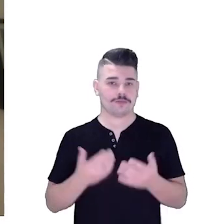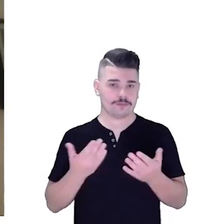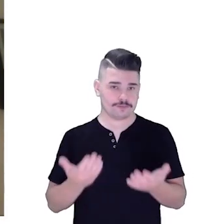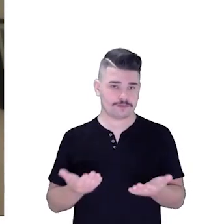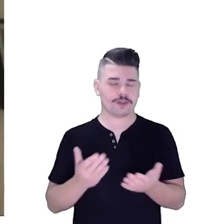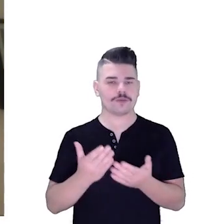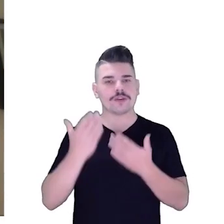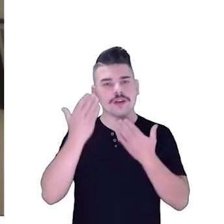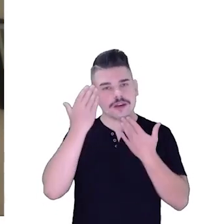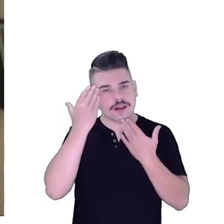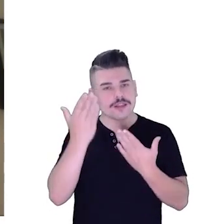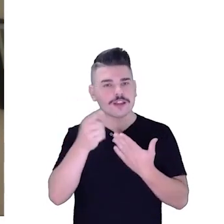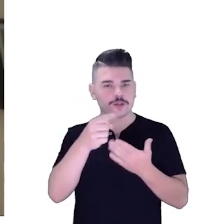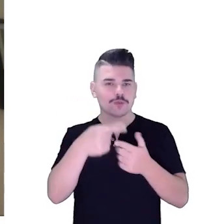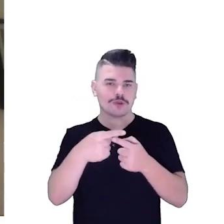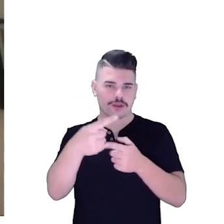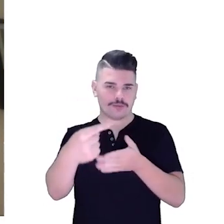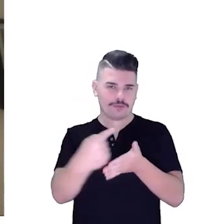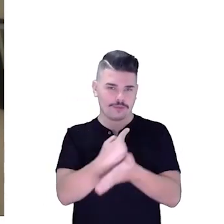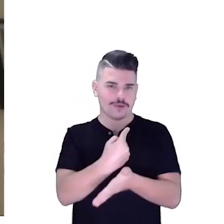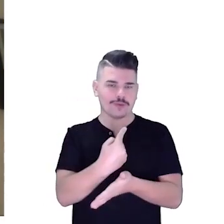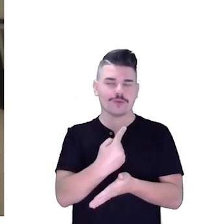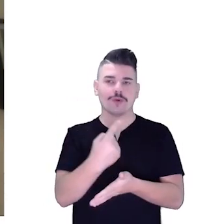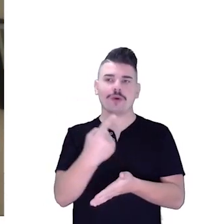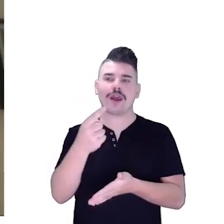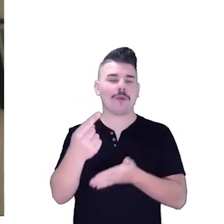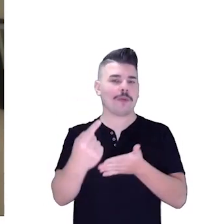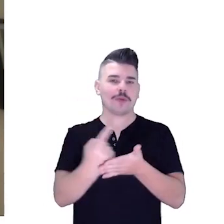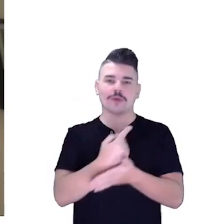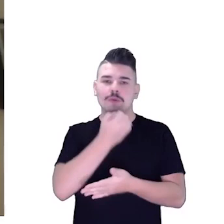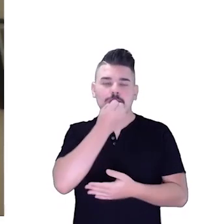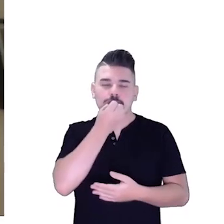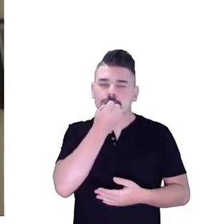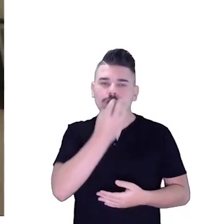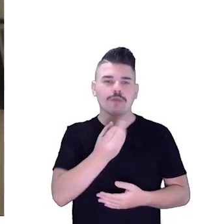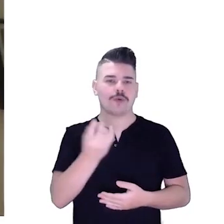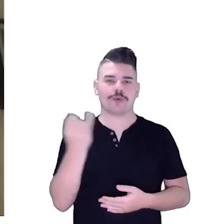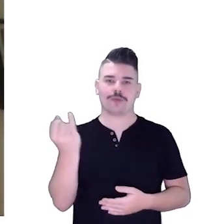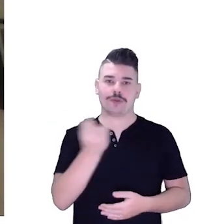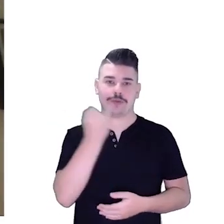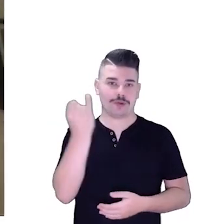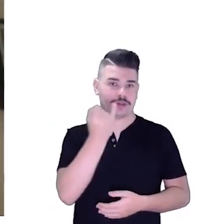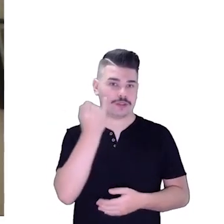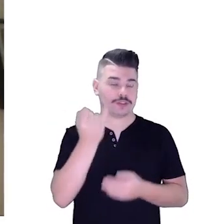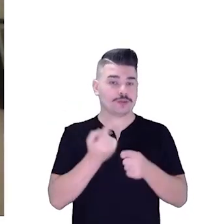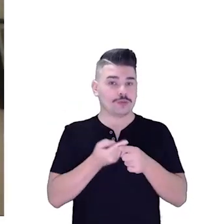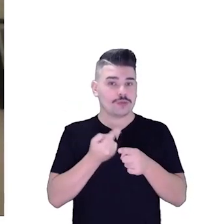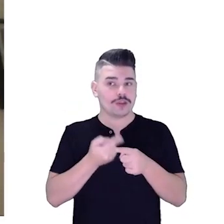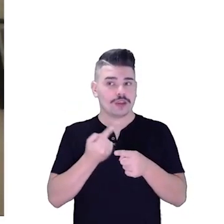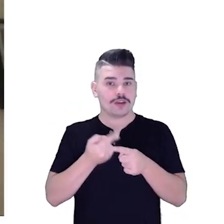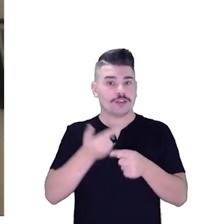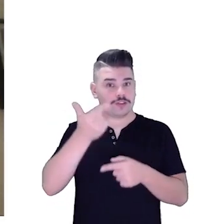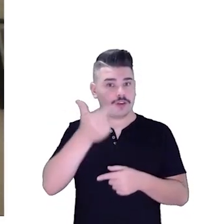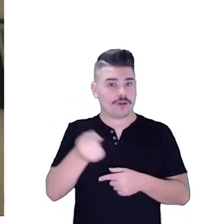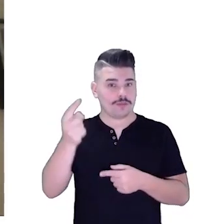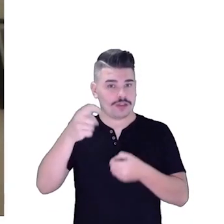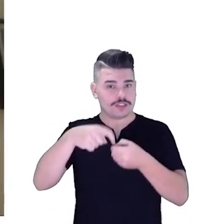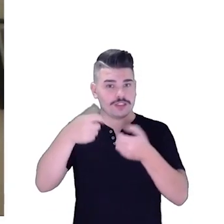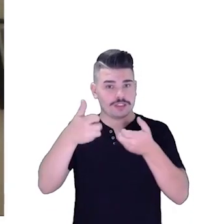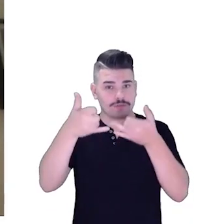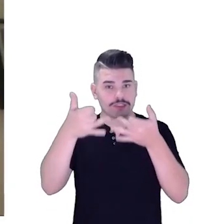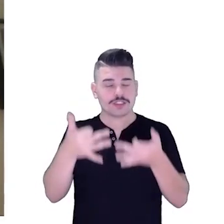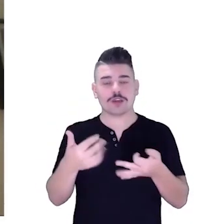Então ela agradece a pergunta, né? Diz que essa foi uma colocação muito importante e volta a dizer que